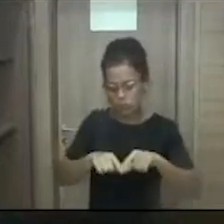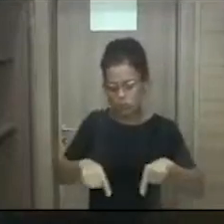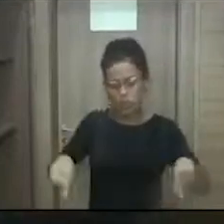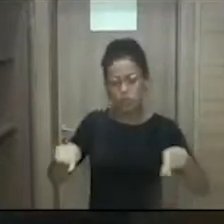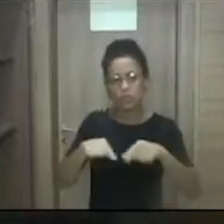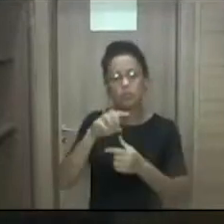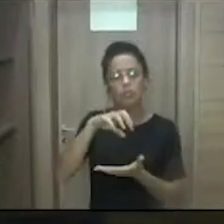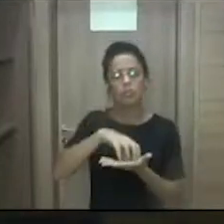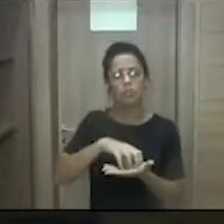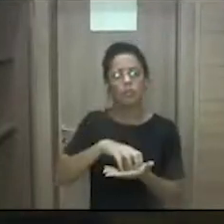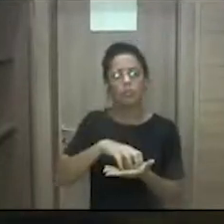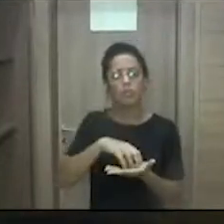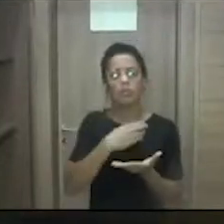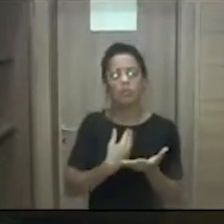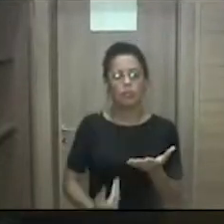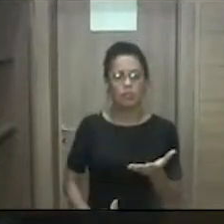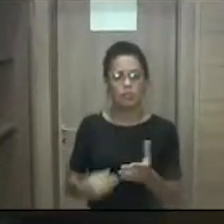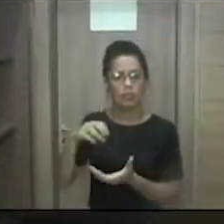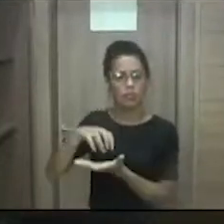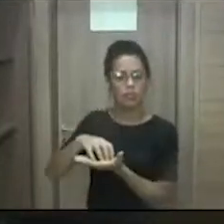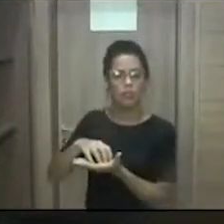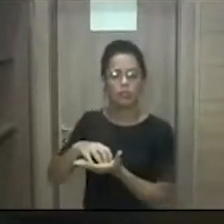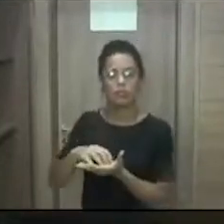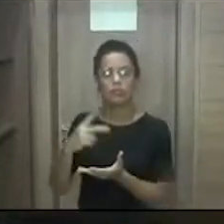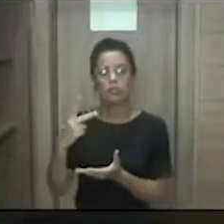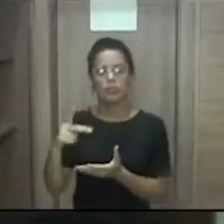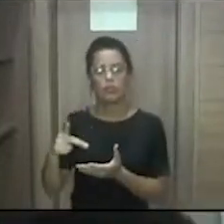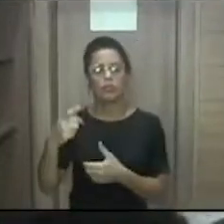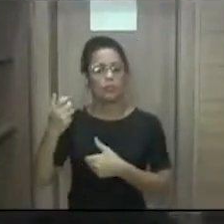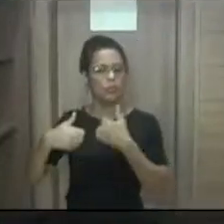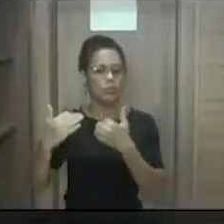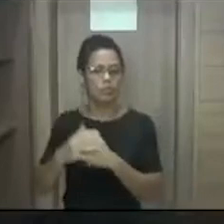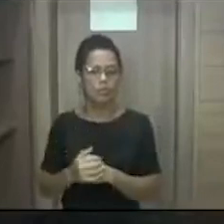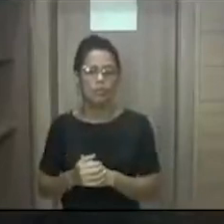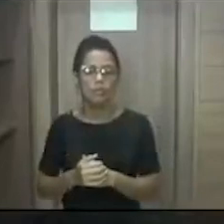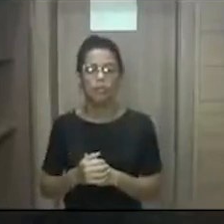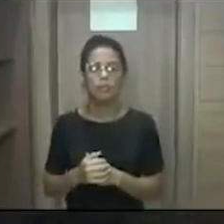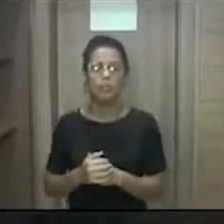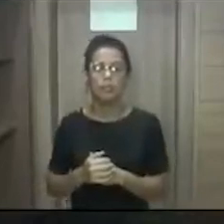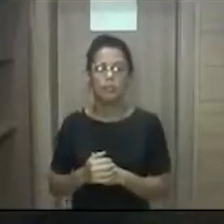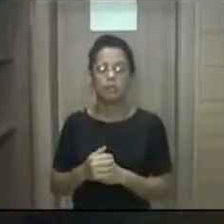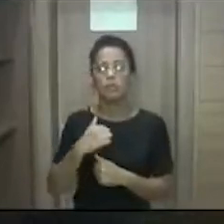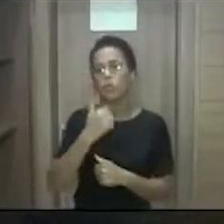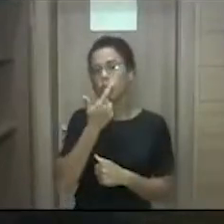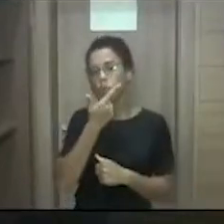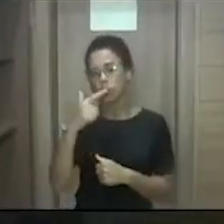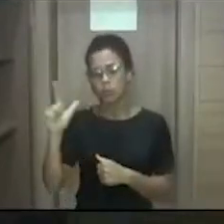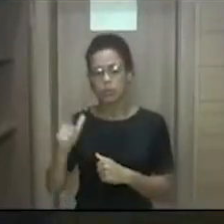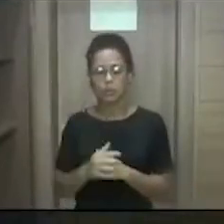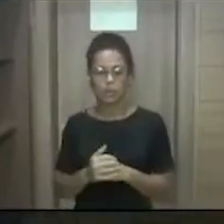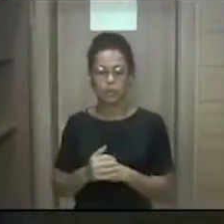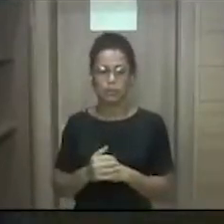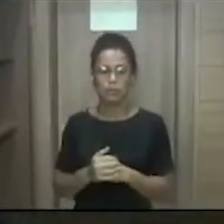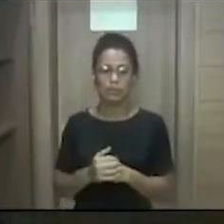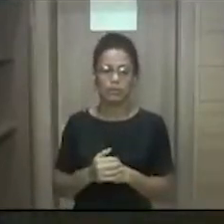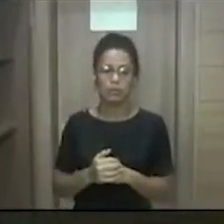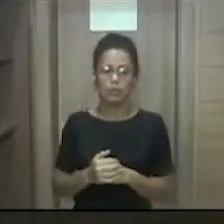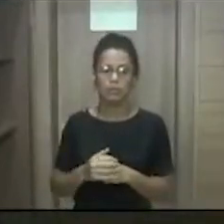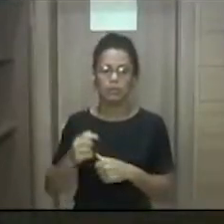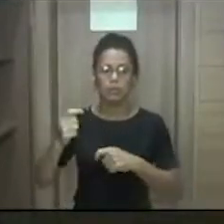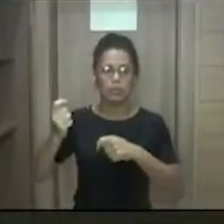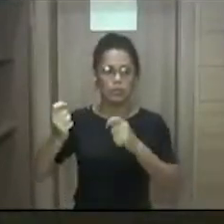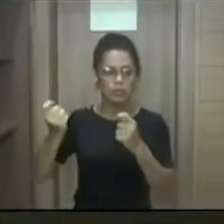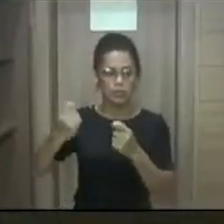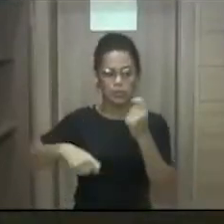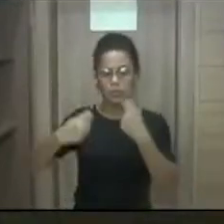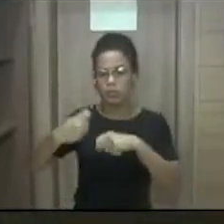setor. Então, dentro da unidade, é uma coisa que me chama a atenção. Outra coisa que a senhora trouxe em relação à economia